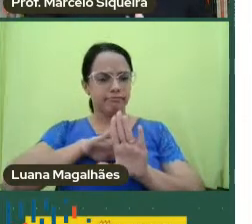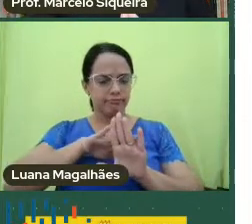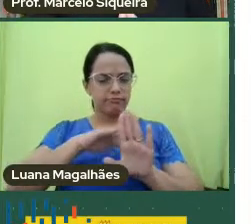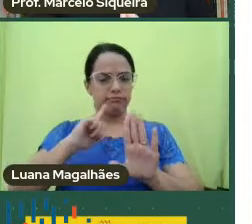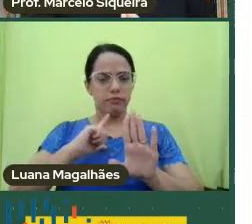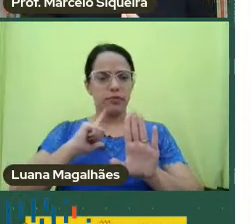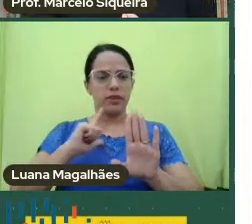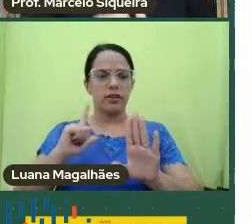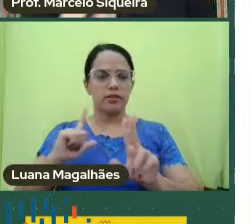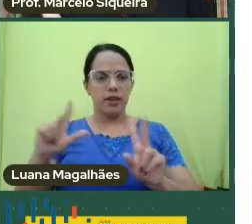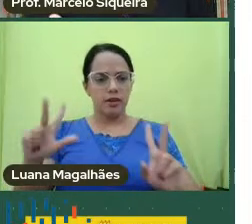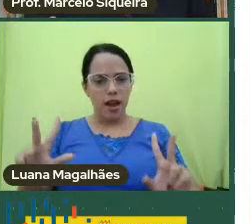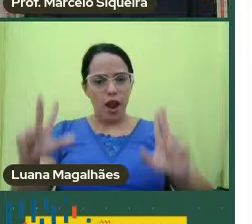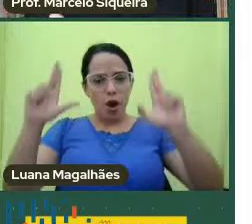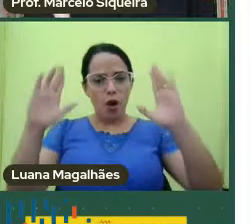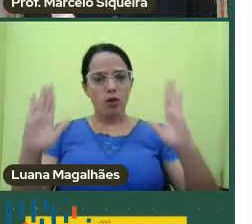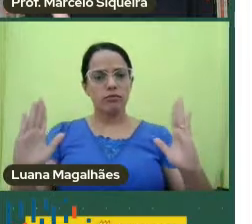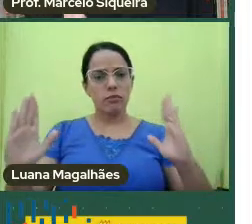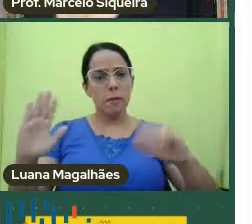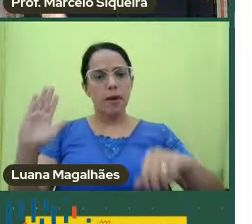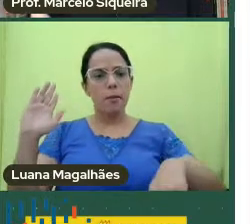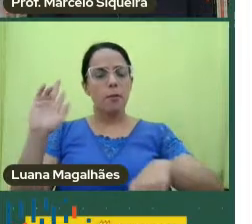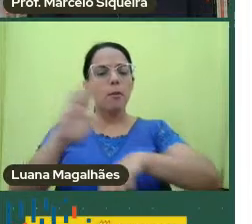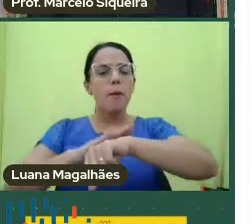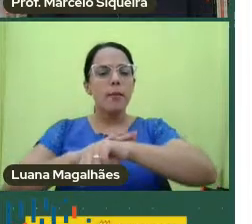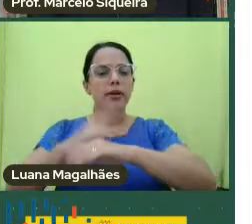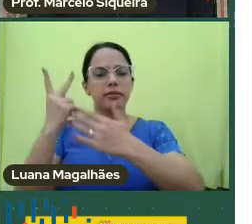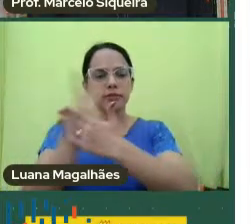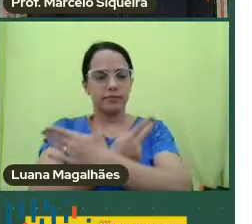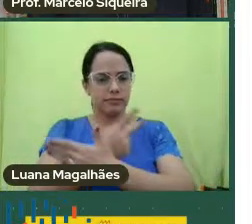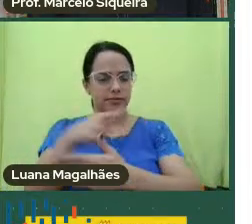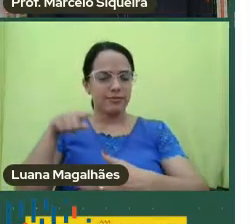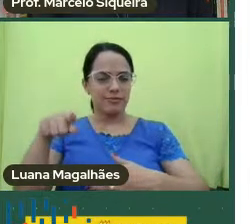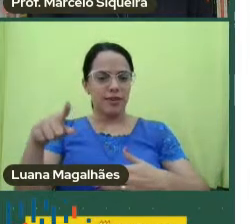recorte, né? Essa fotografia, por exemplo, da Guerra